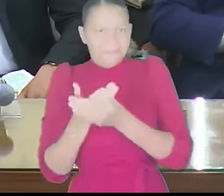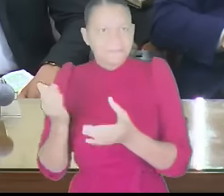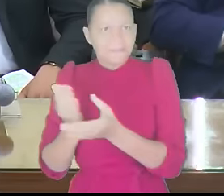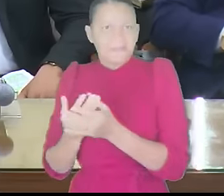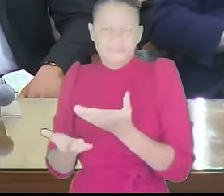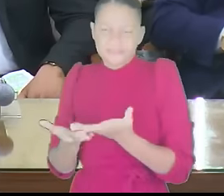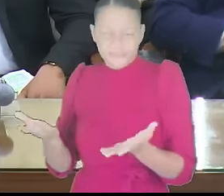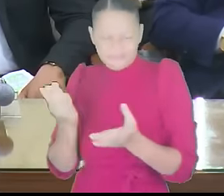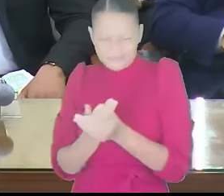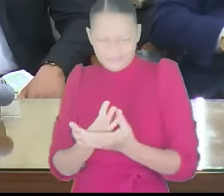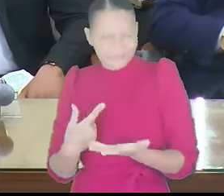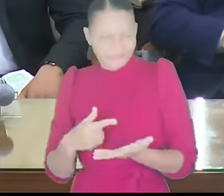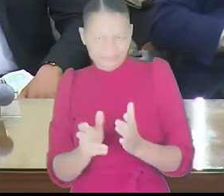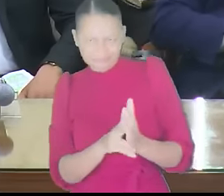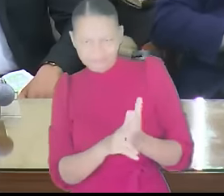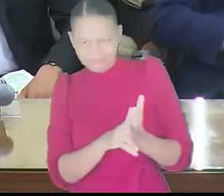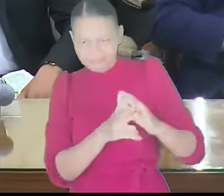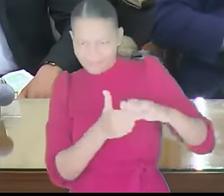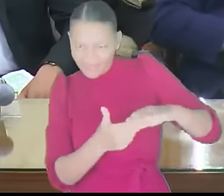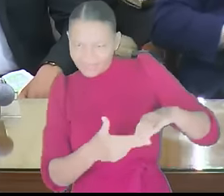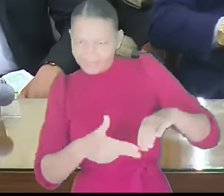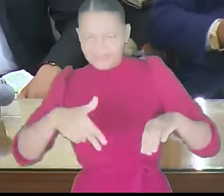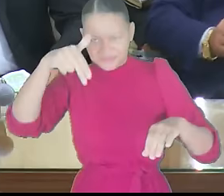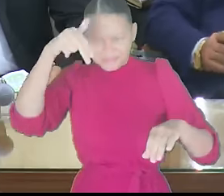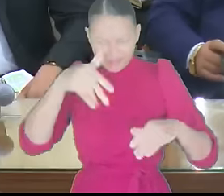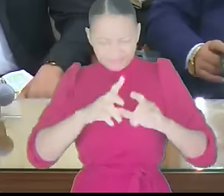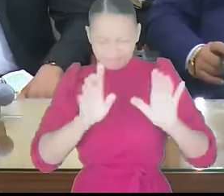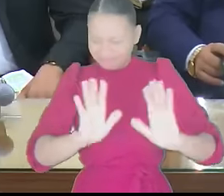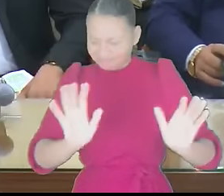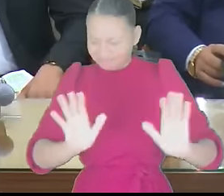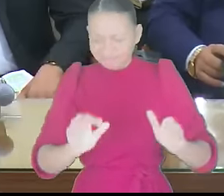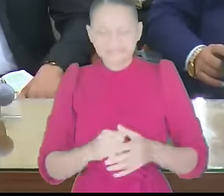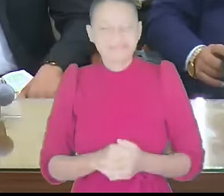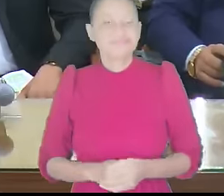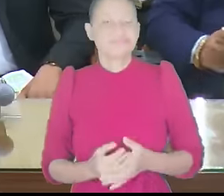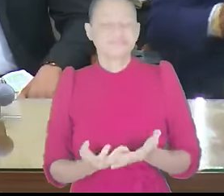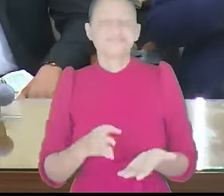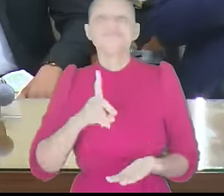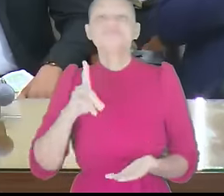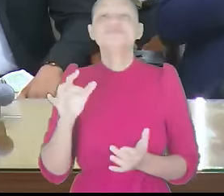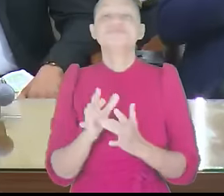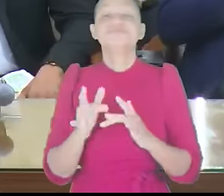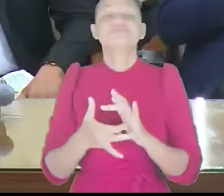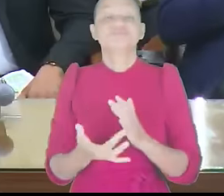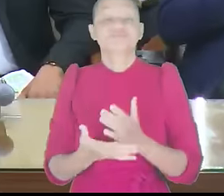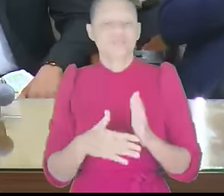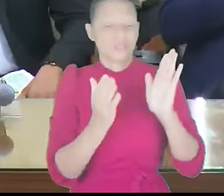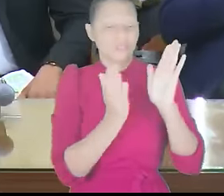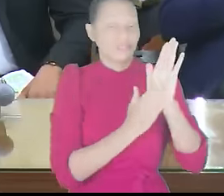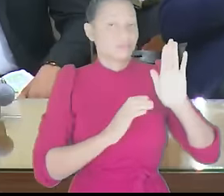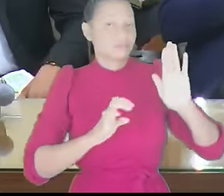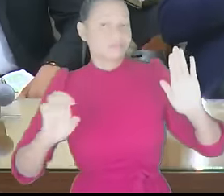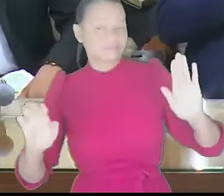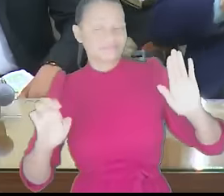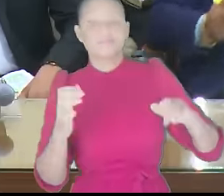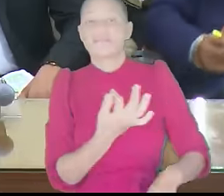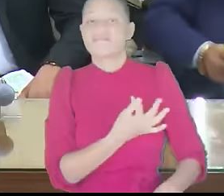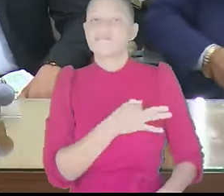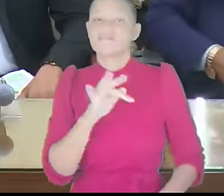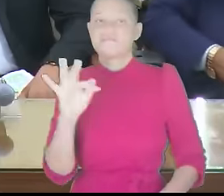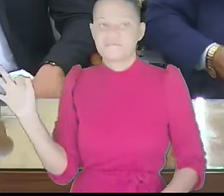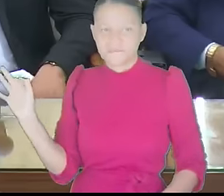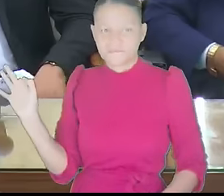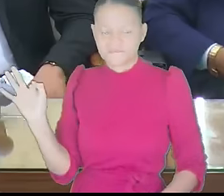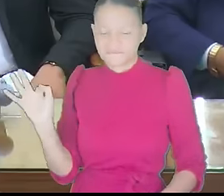não vão ressuscitar para processar vocês. Quem era que estava sentado na cadeira de Moisés nos dias de Jesus? Os escribas e fariseus.